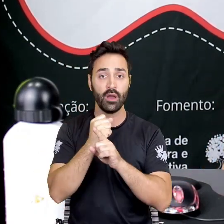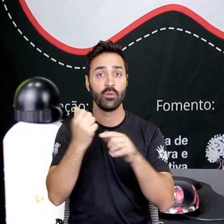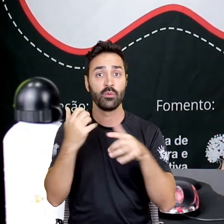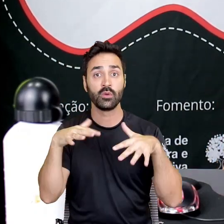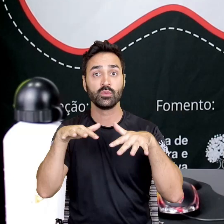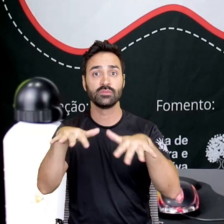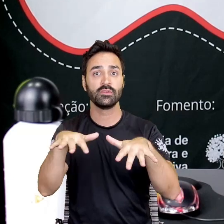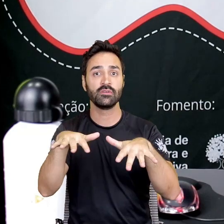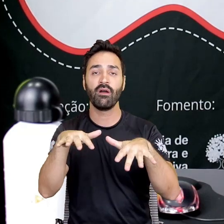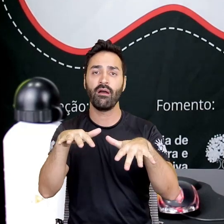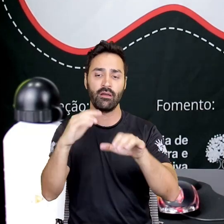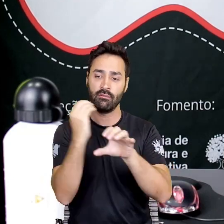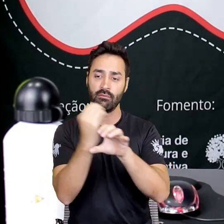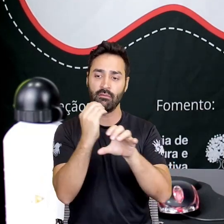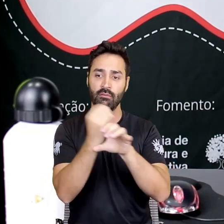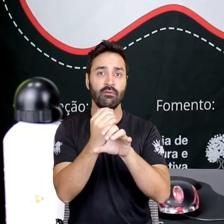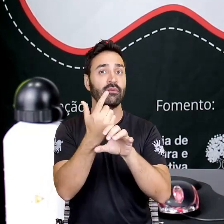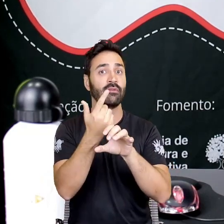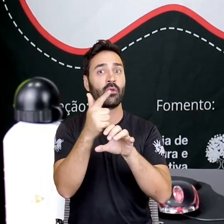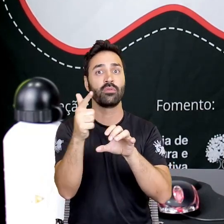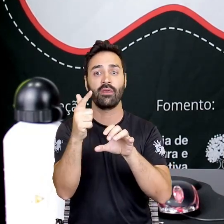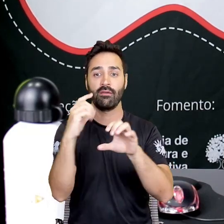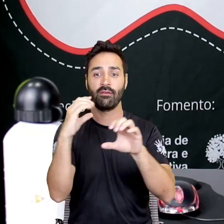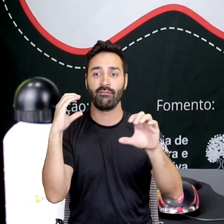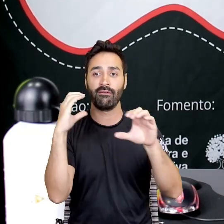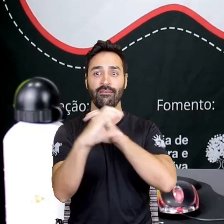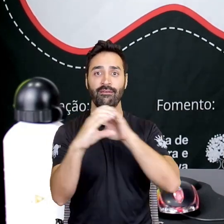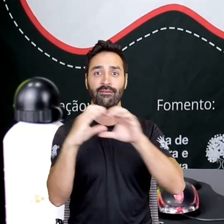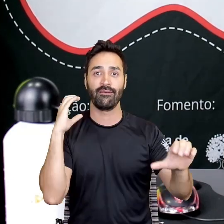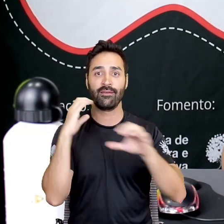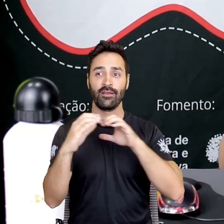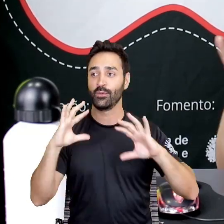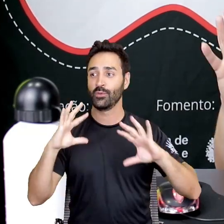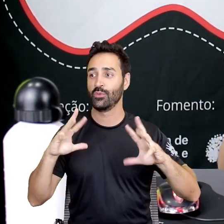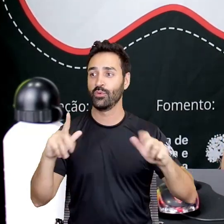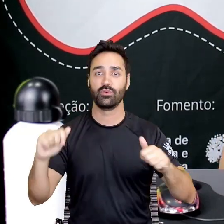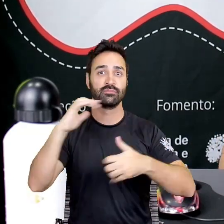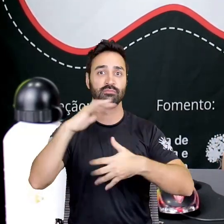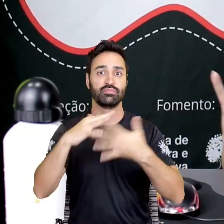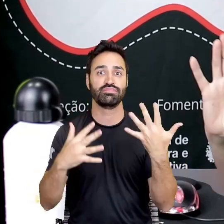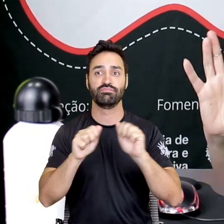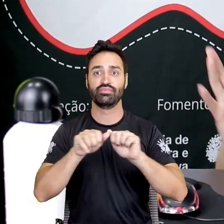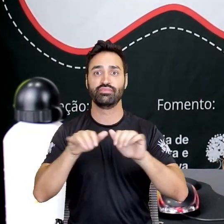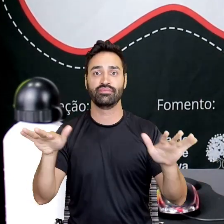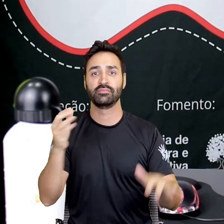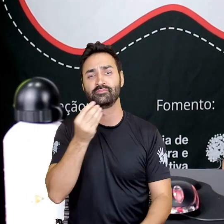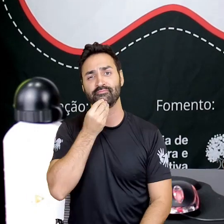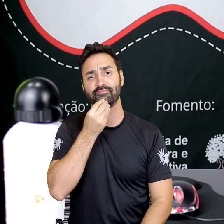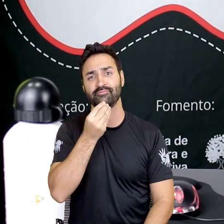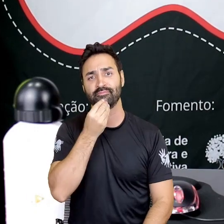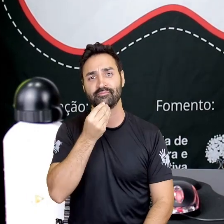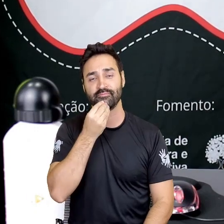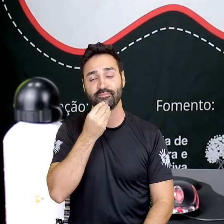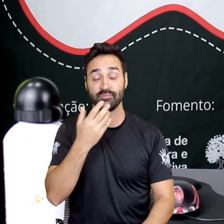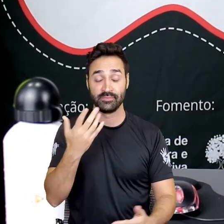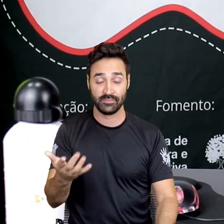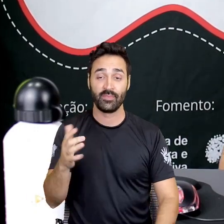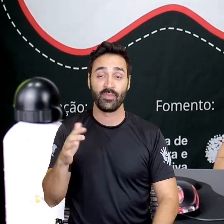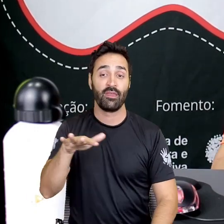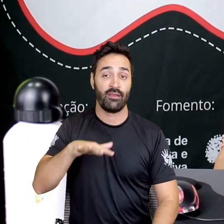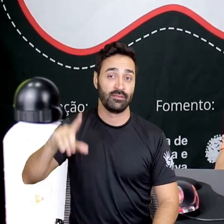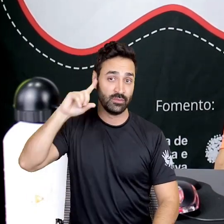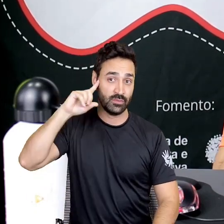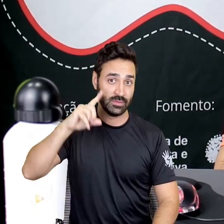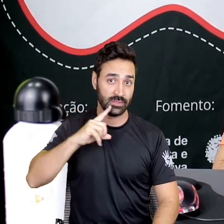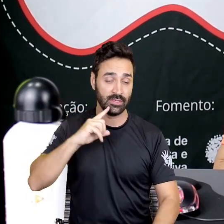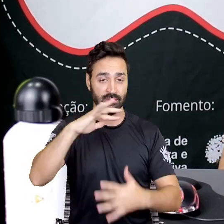não existiriam, não é verdade? Então, para a gente começar a entender essa questão da surdez e da língua de sinais, eu